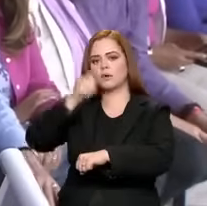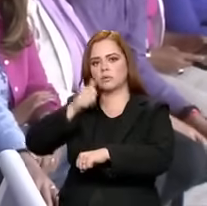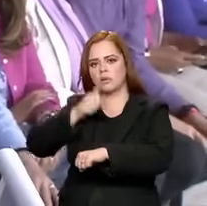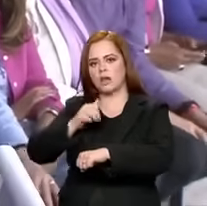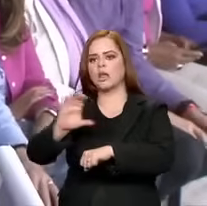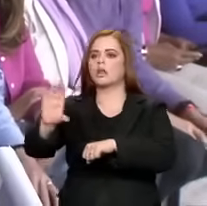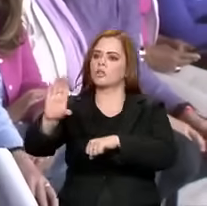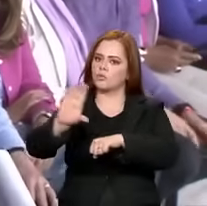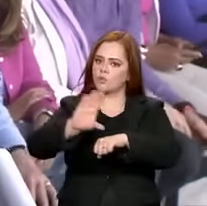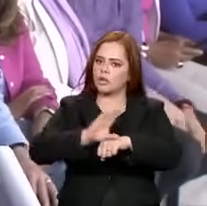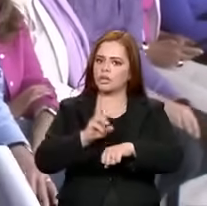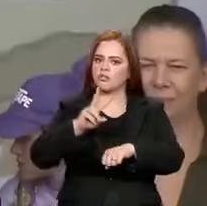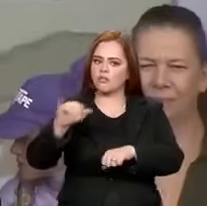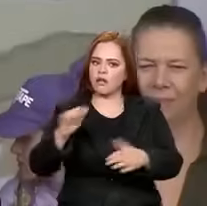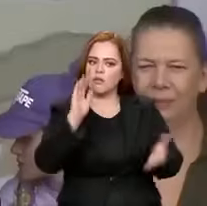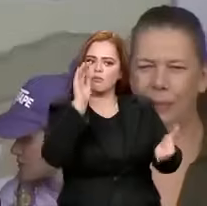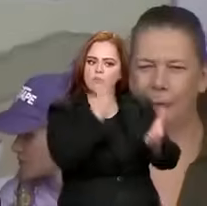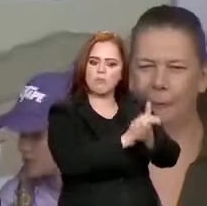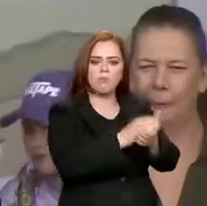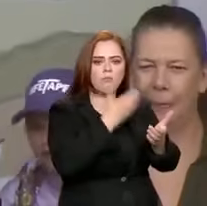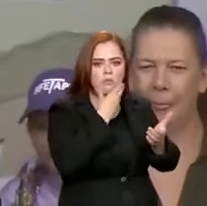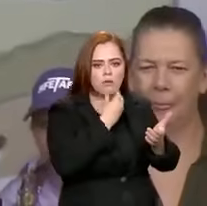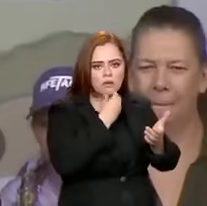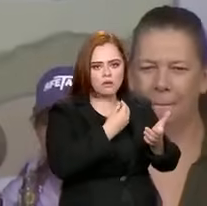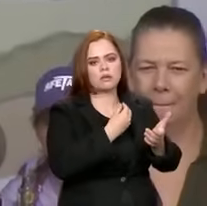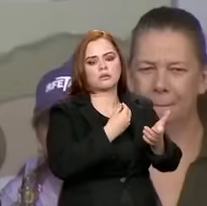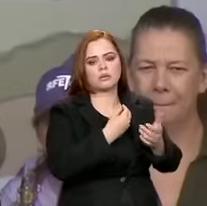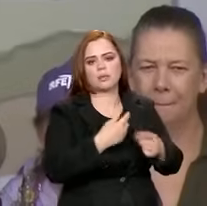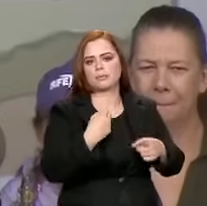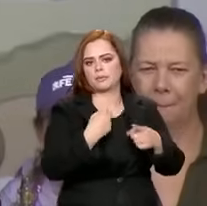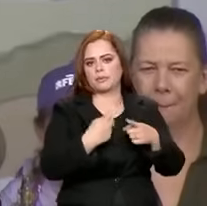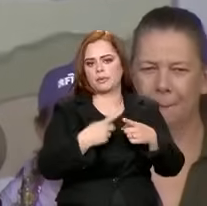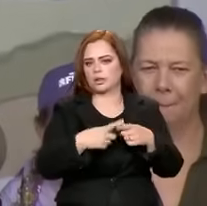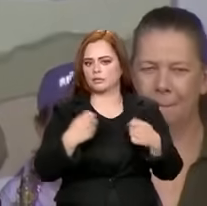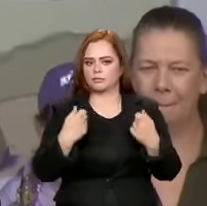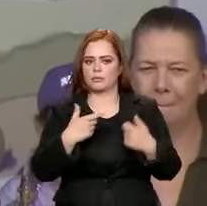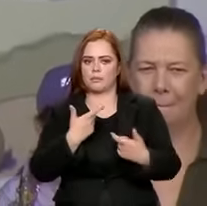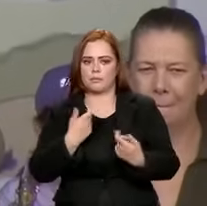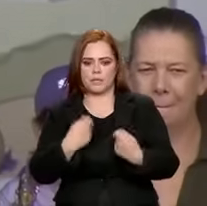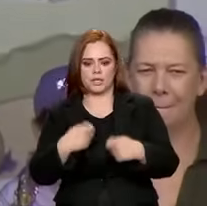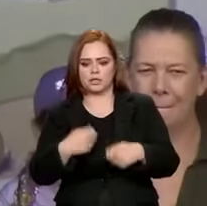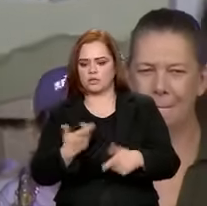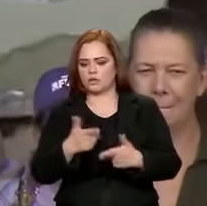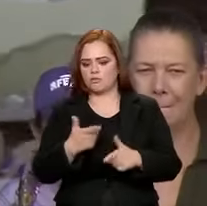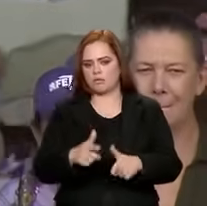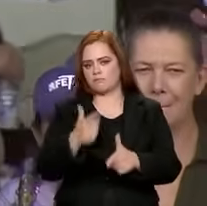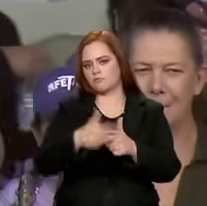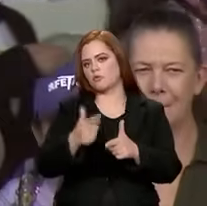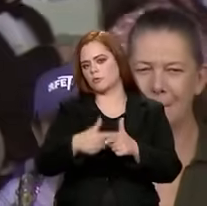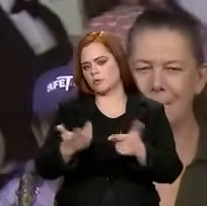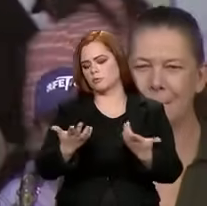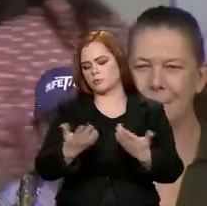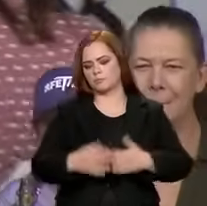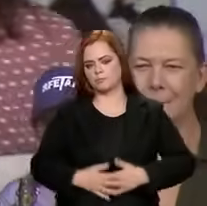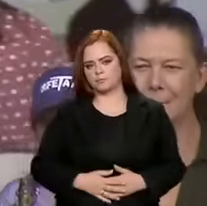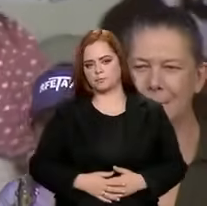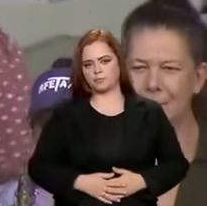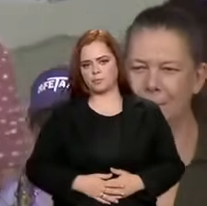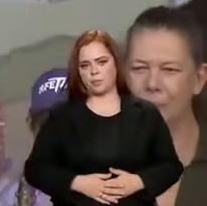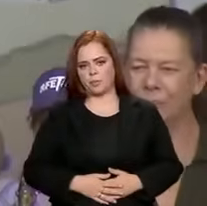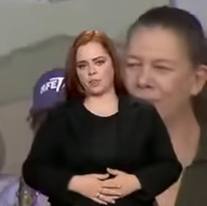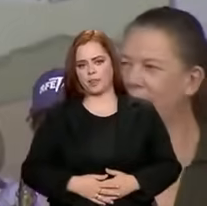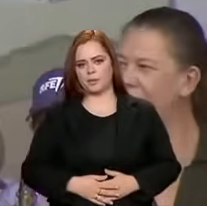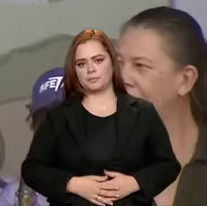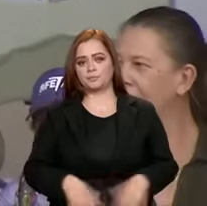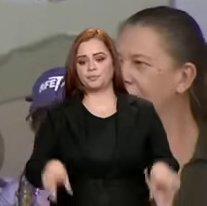para o marido para o companheiro para que não tenha qualquer problema nesse nível nós